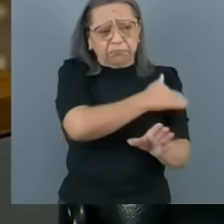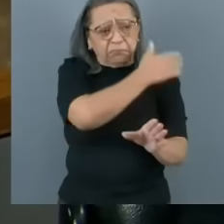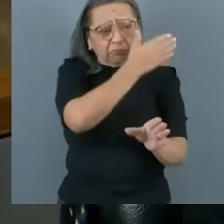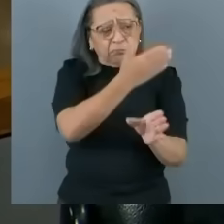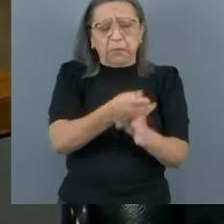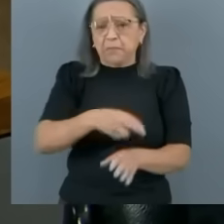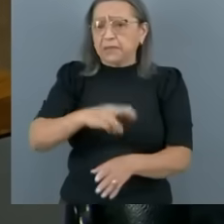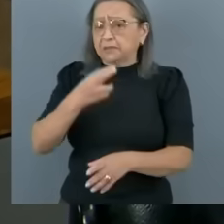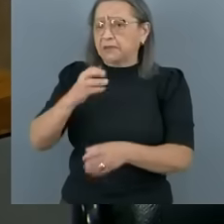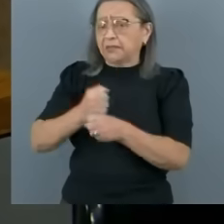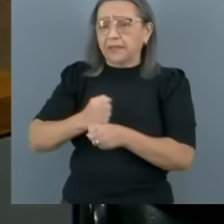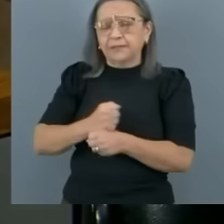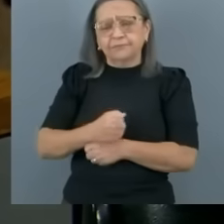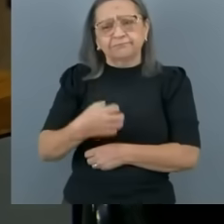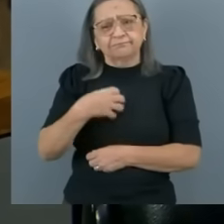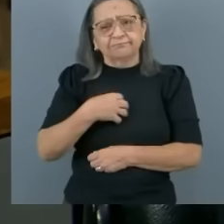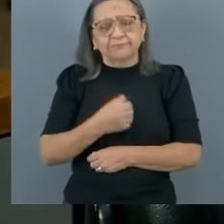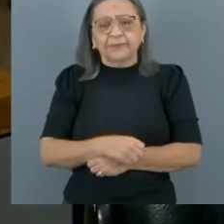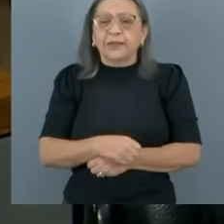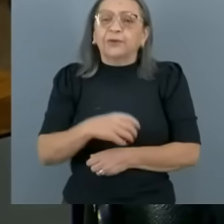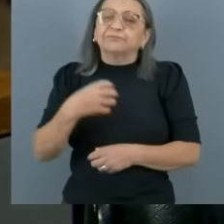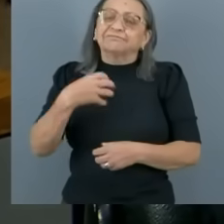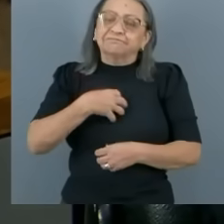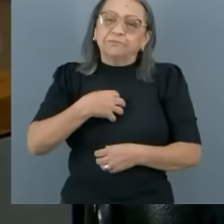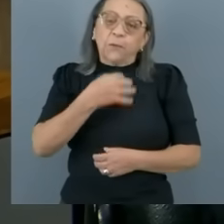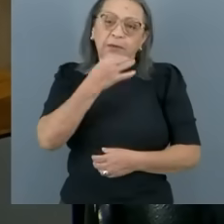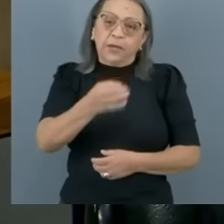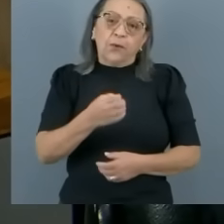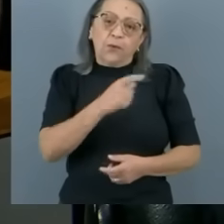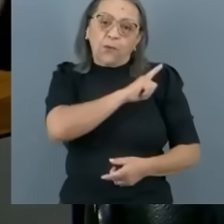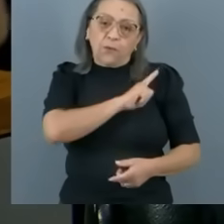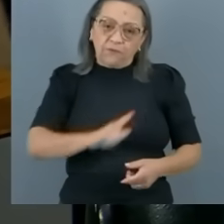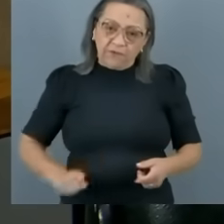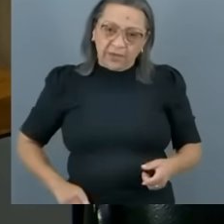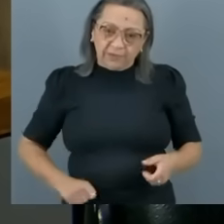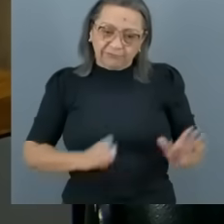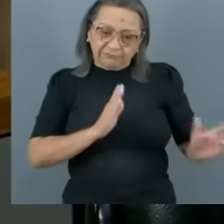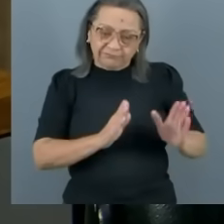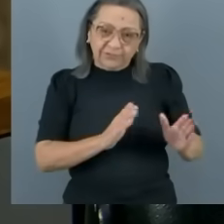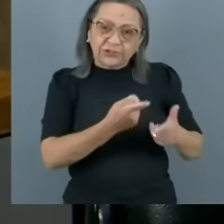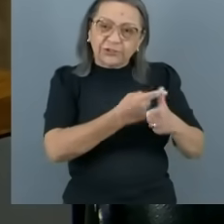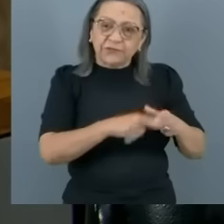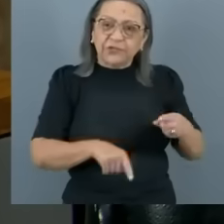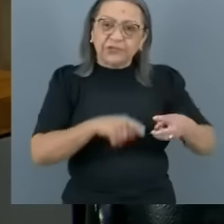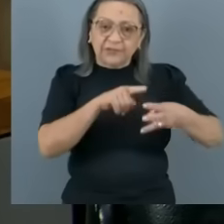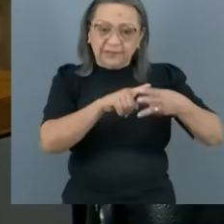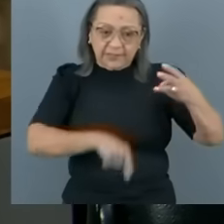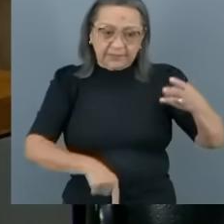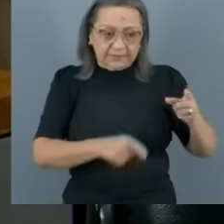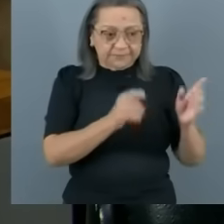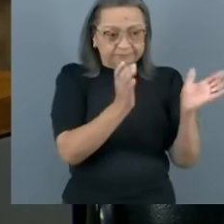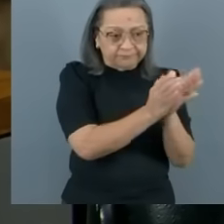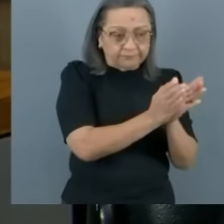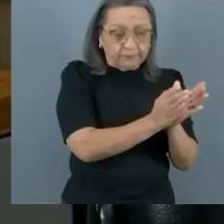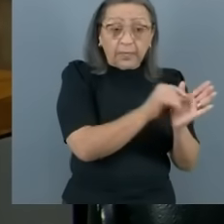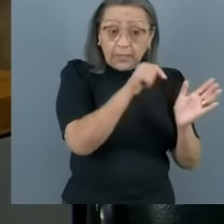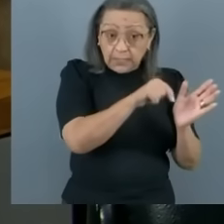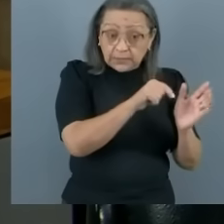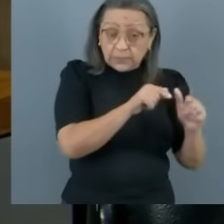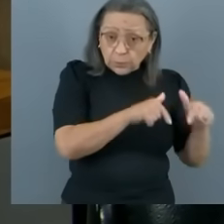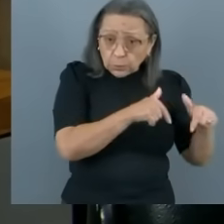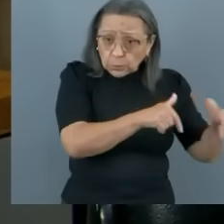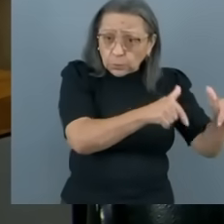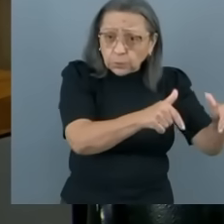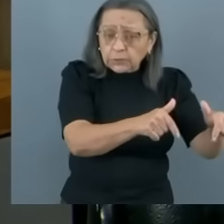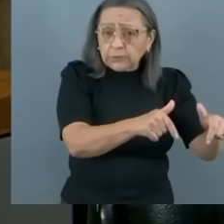Eu acredito que os governos se dividem em 3. Os que combatem a corrupção, e começam assim, e está aí a